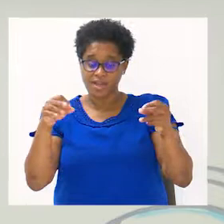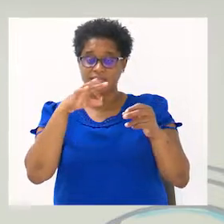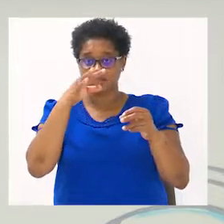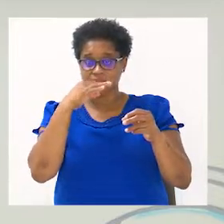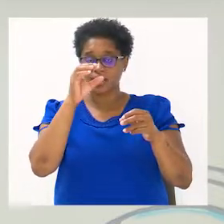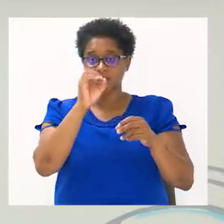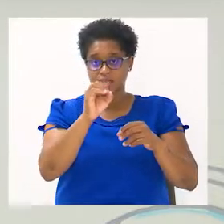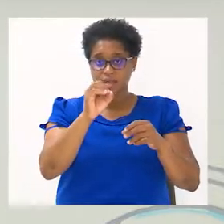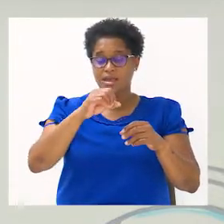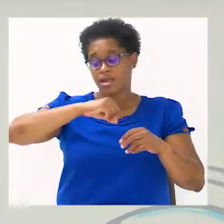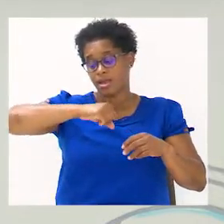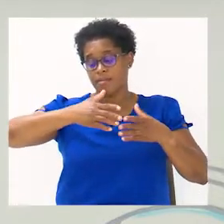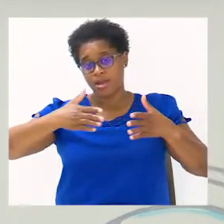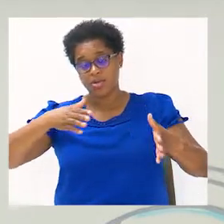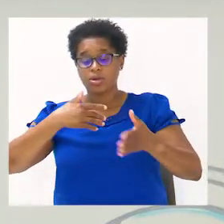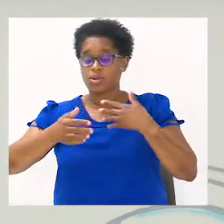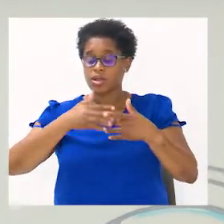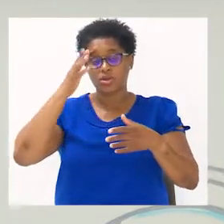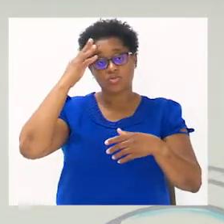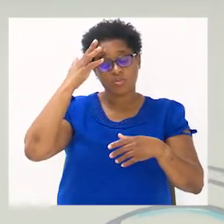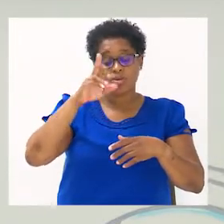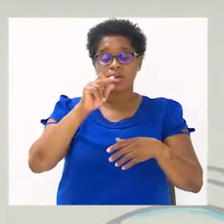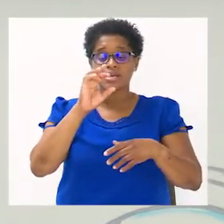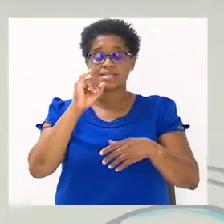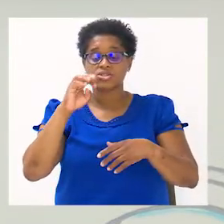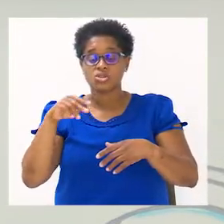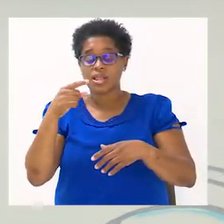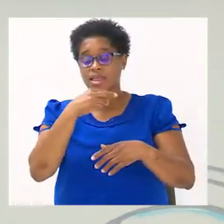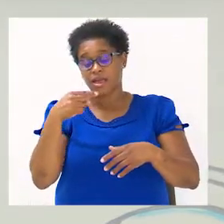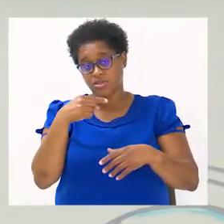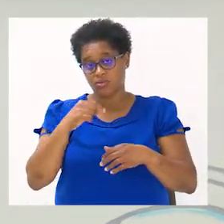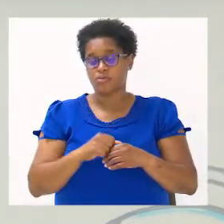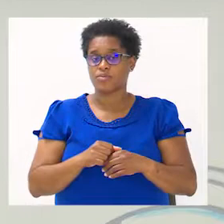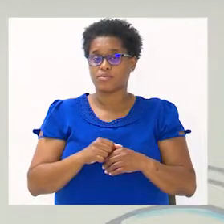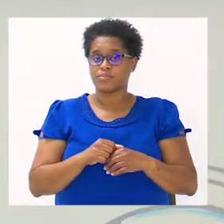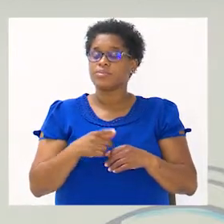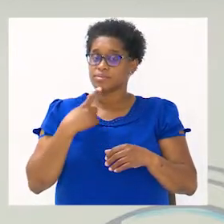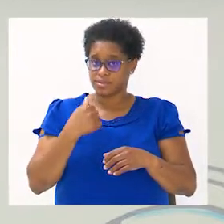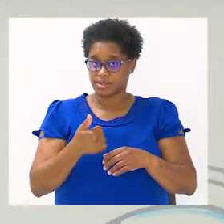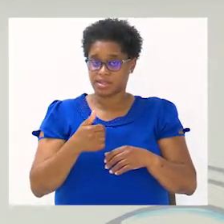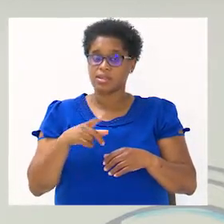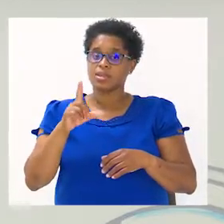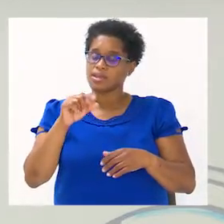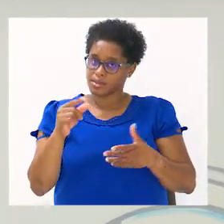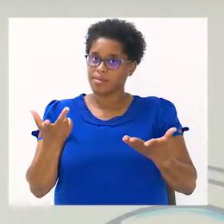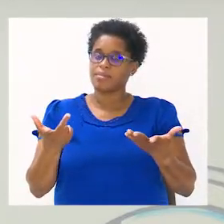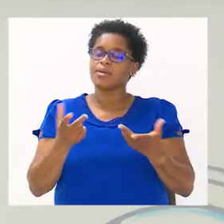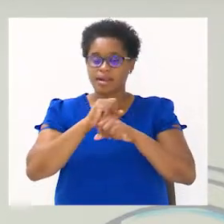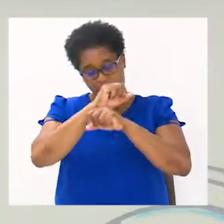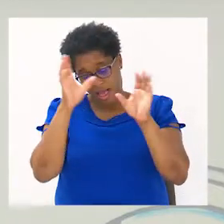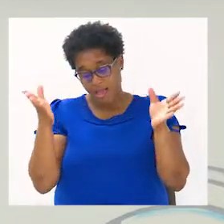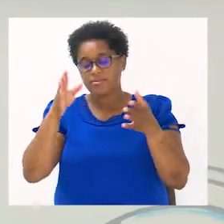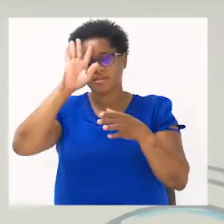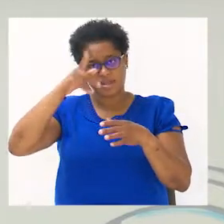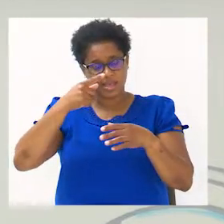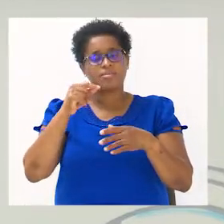zero é maior que qualquer número racional negativo, ok? E, evidentemente, sabem que ele